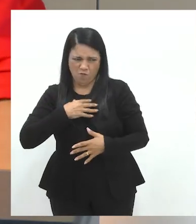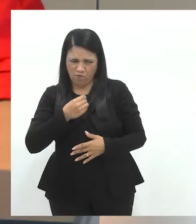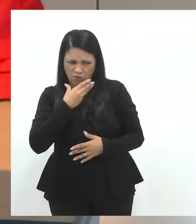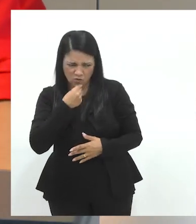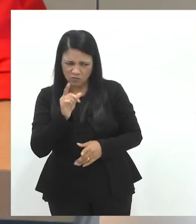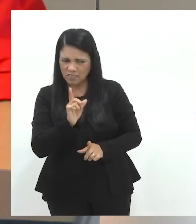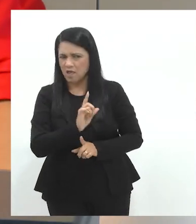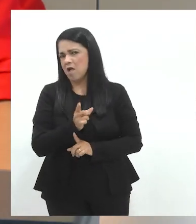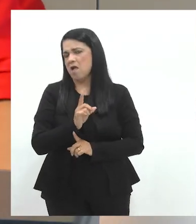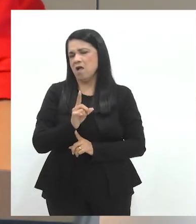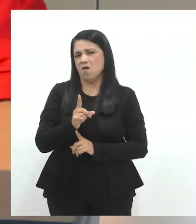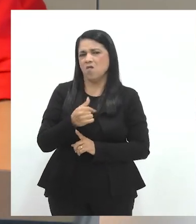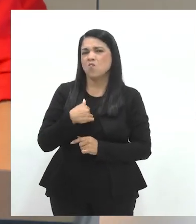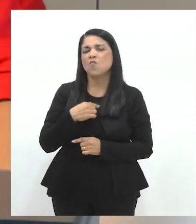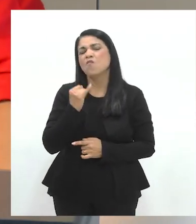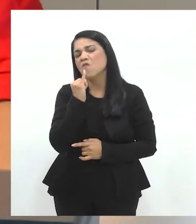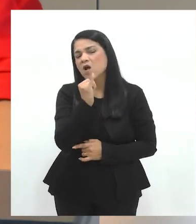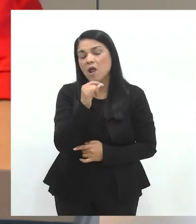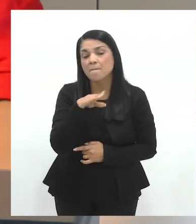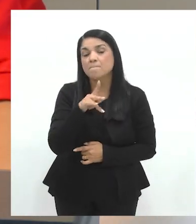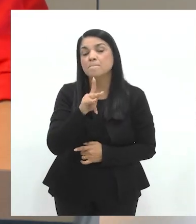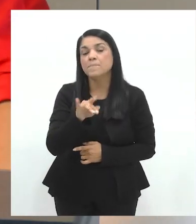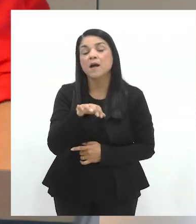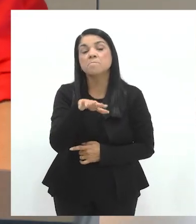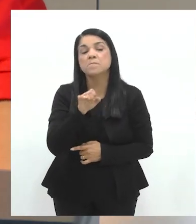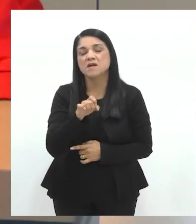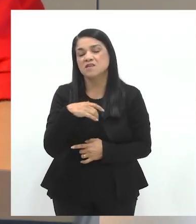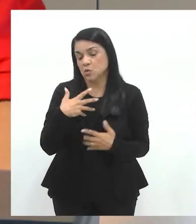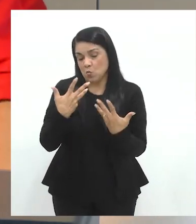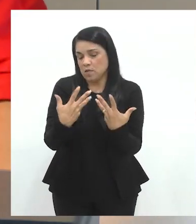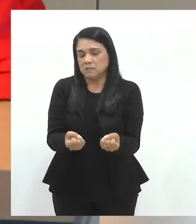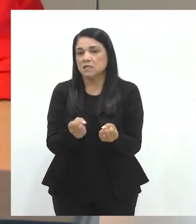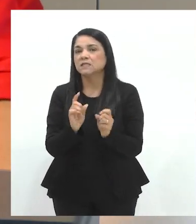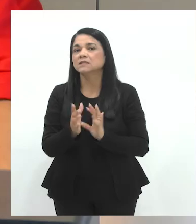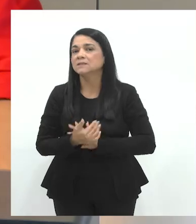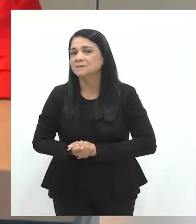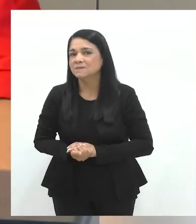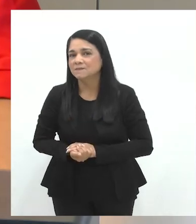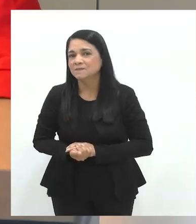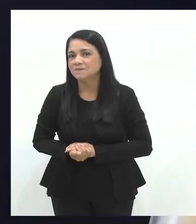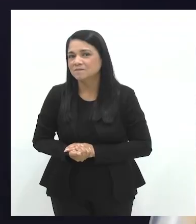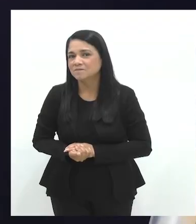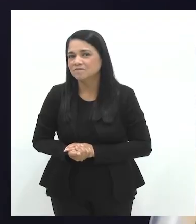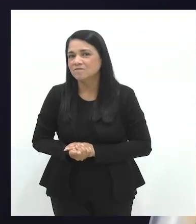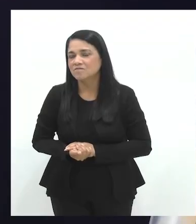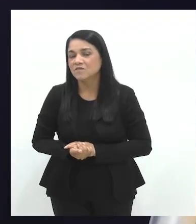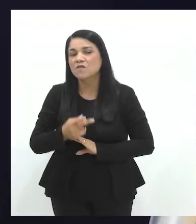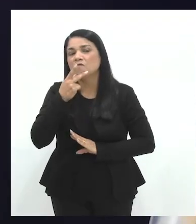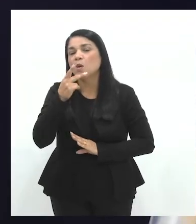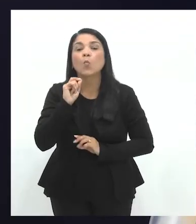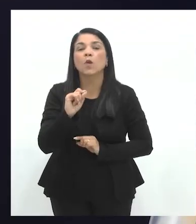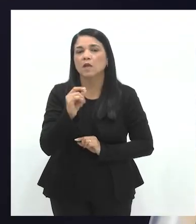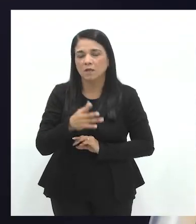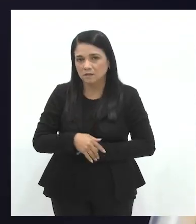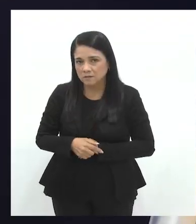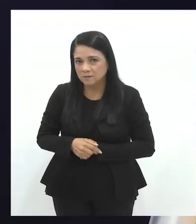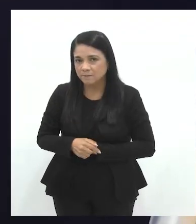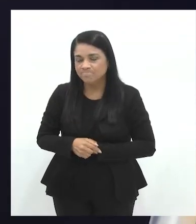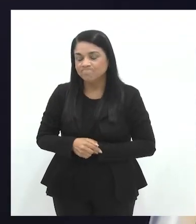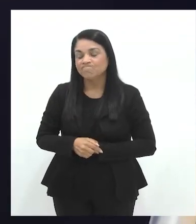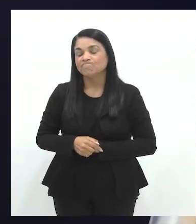filho não. O que dizer para esses pais que negam, principalmente? Essa questão da